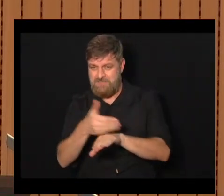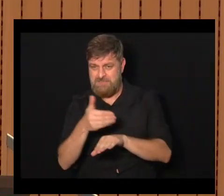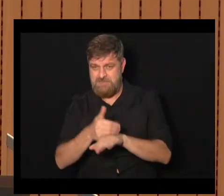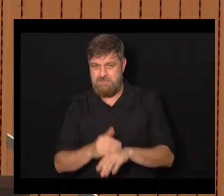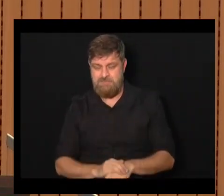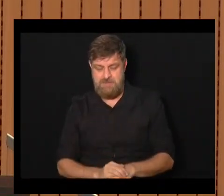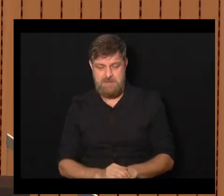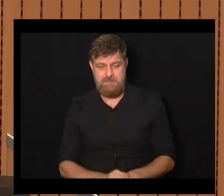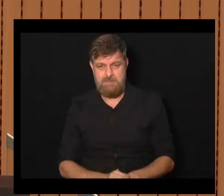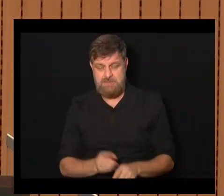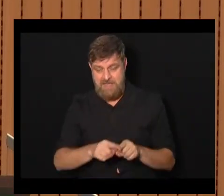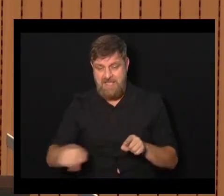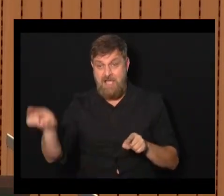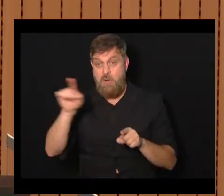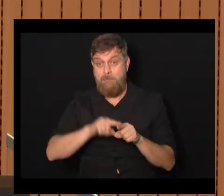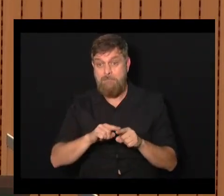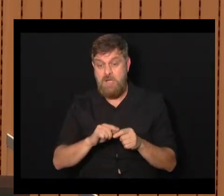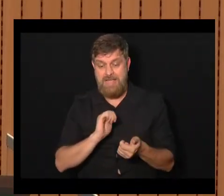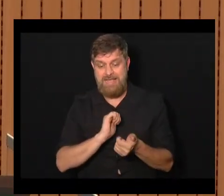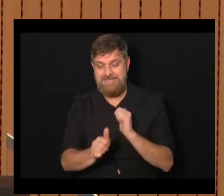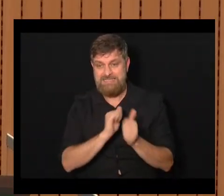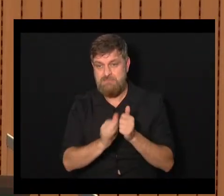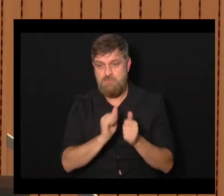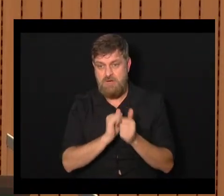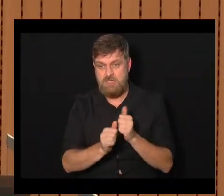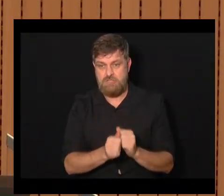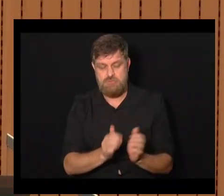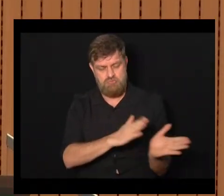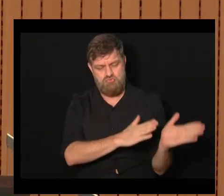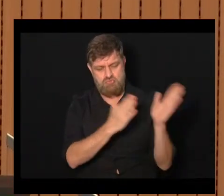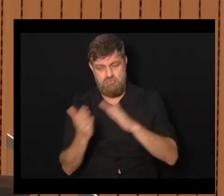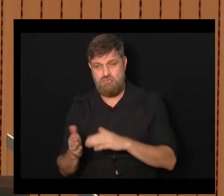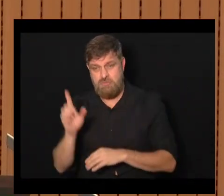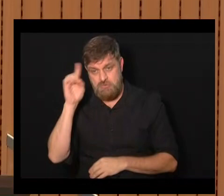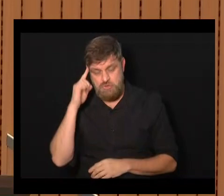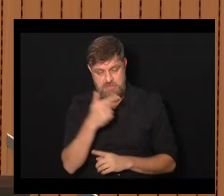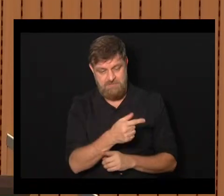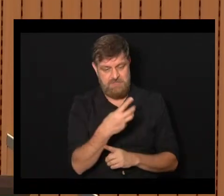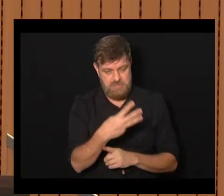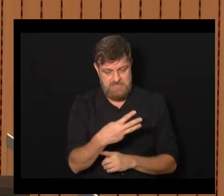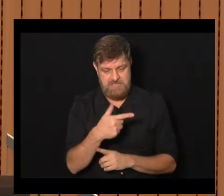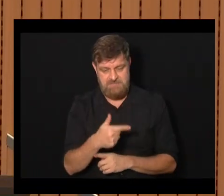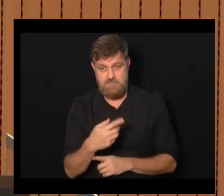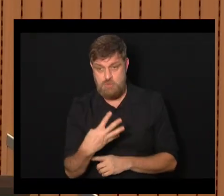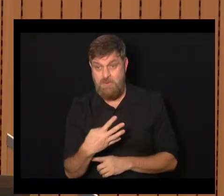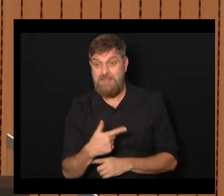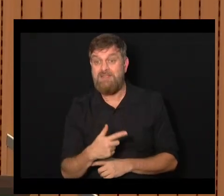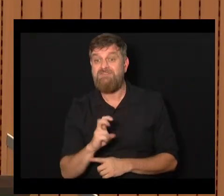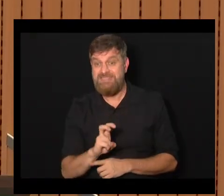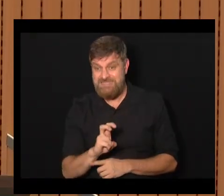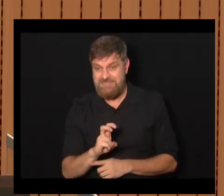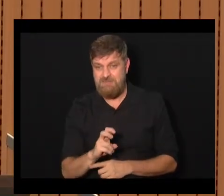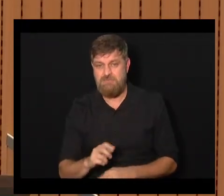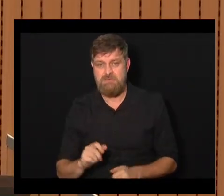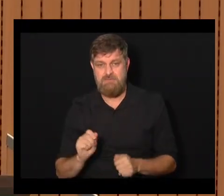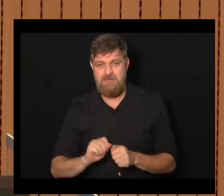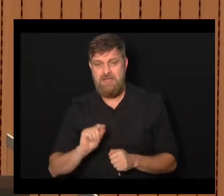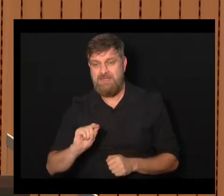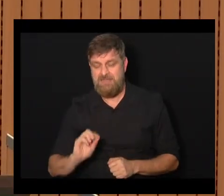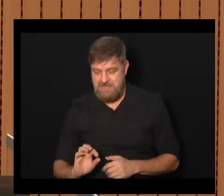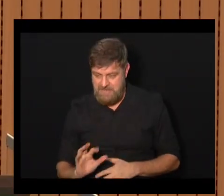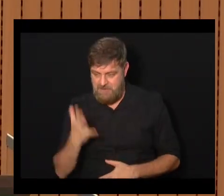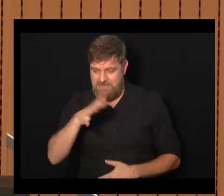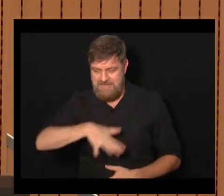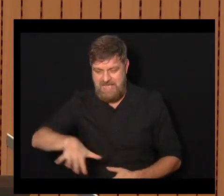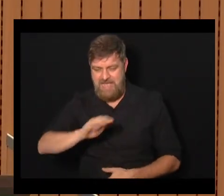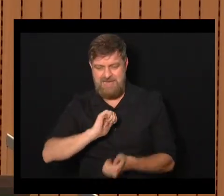virada esportiva que, mais uma vez, se apresenta agora no dia 23, 24 e 25, e o que faz com que haja o engrandecimento